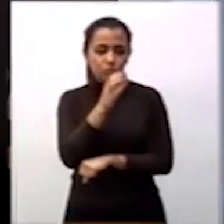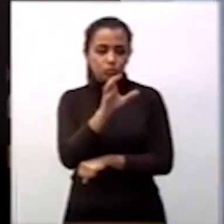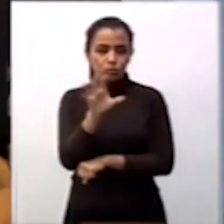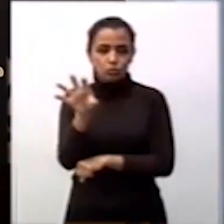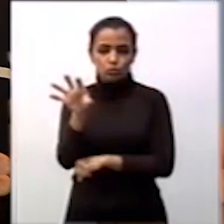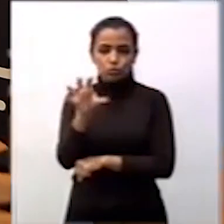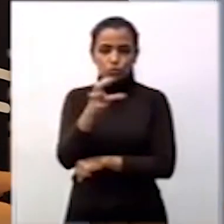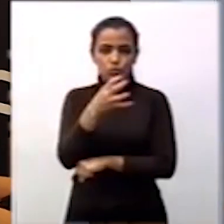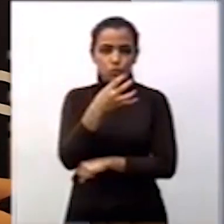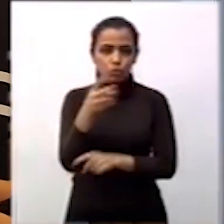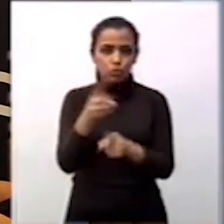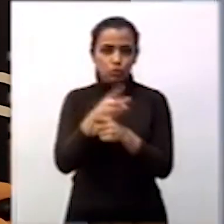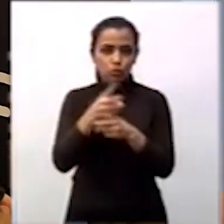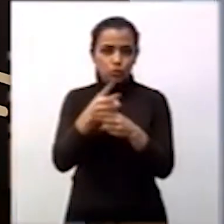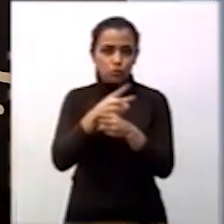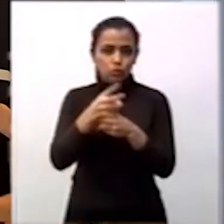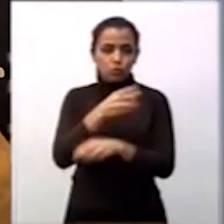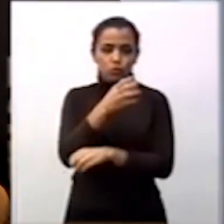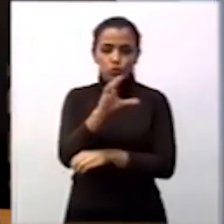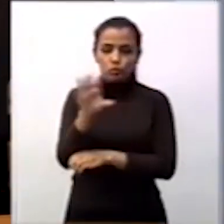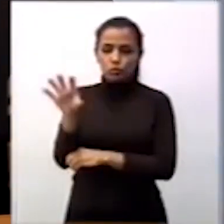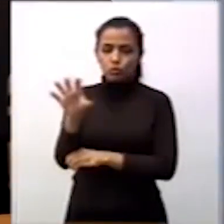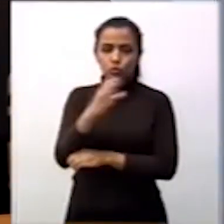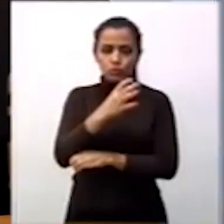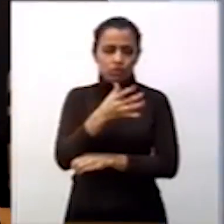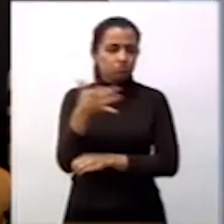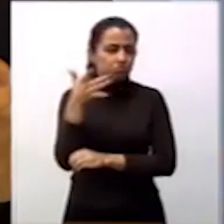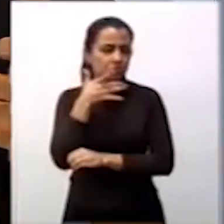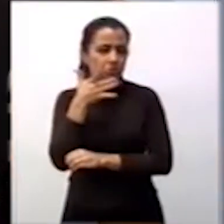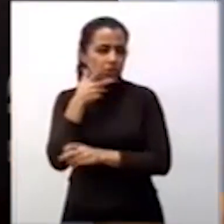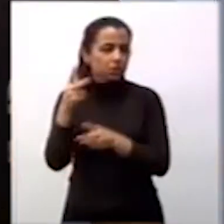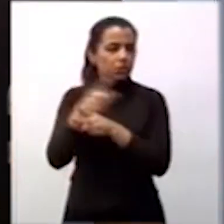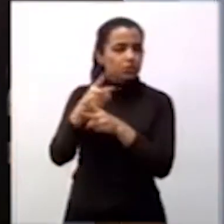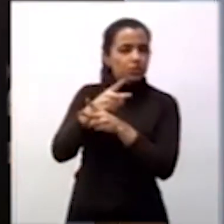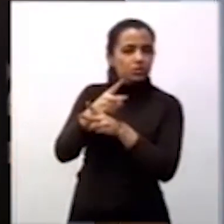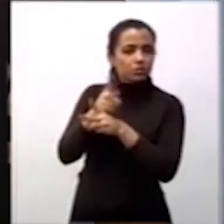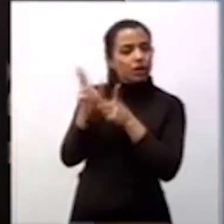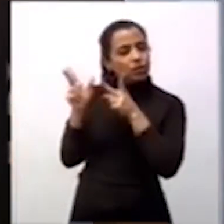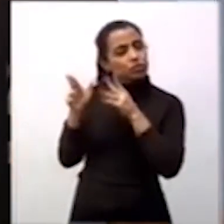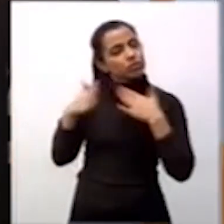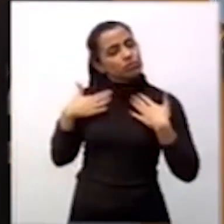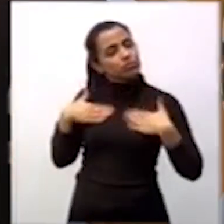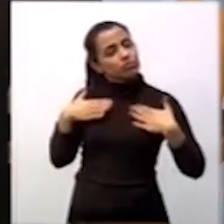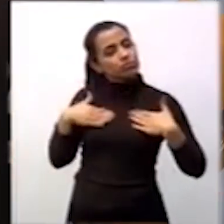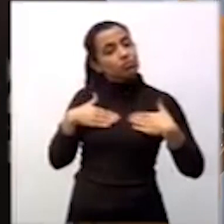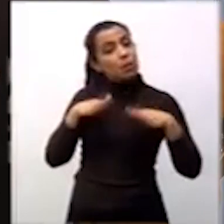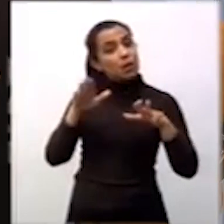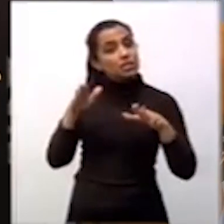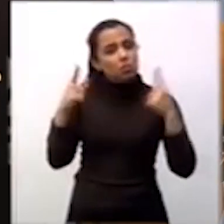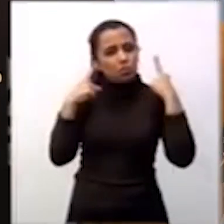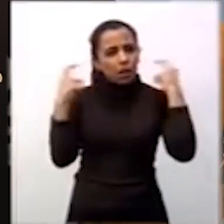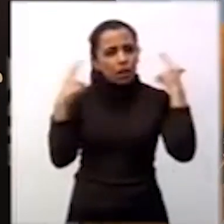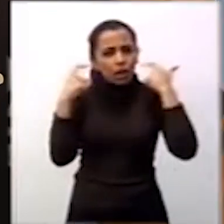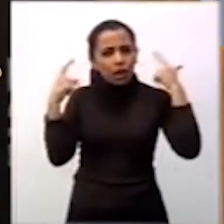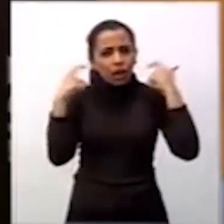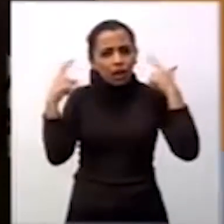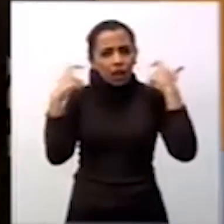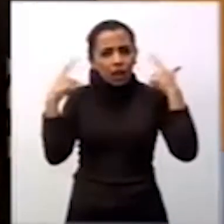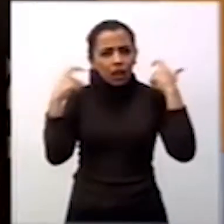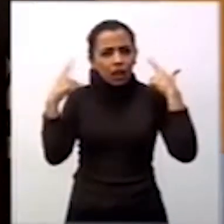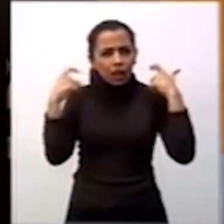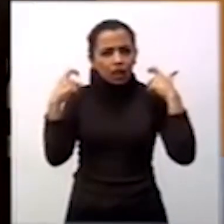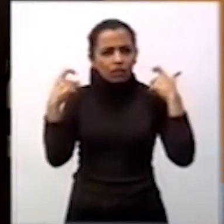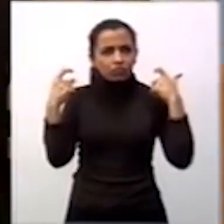exemplo. O ventilador é bacana para produzir um vento bacana para você dormir tranquilo, mas se ele for muito barulhento, e aí